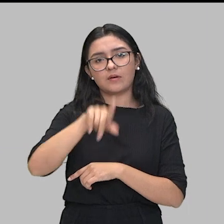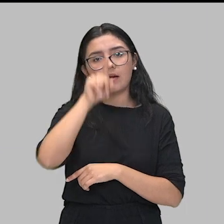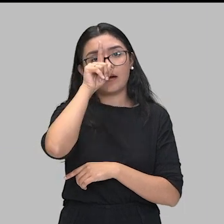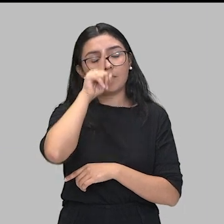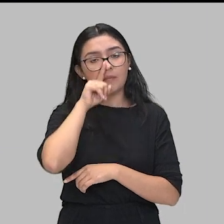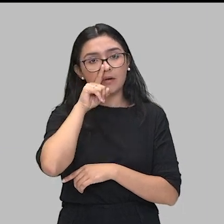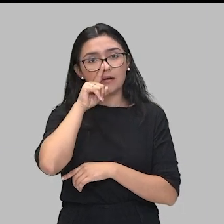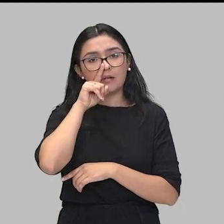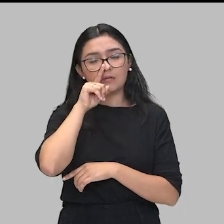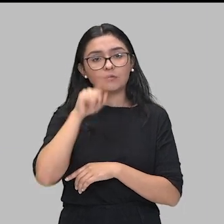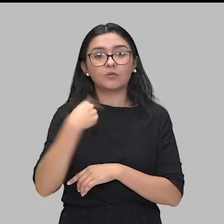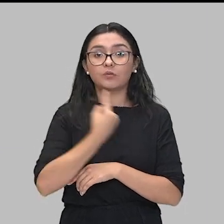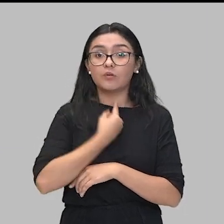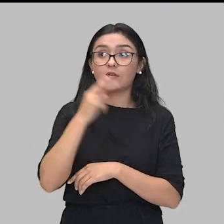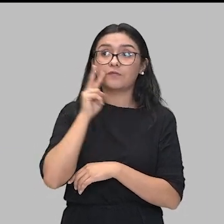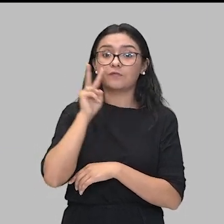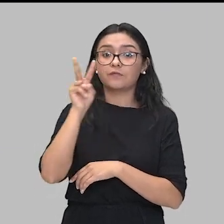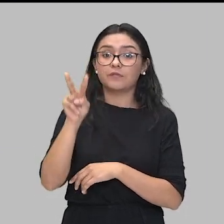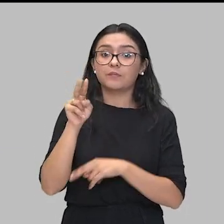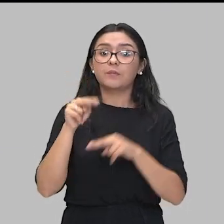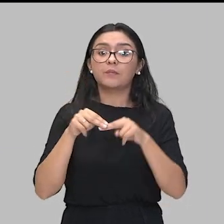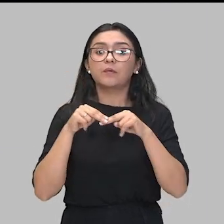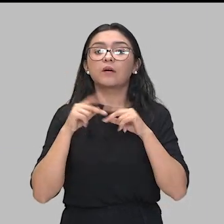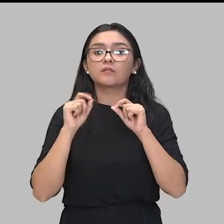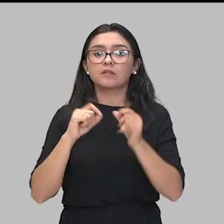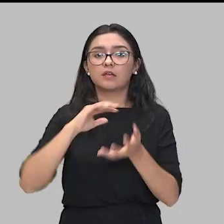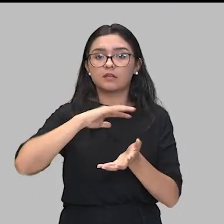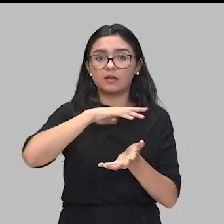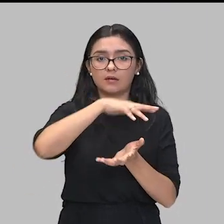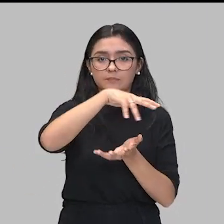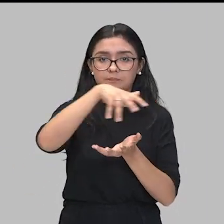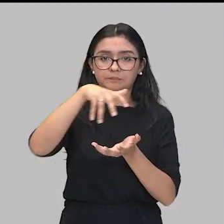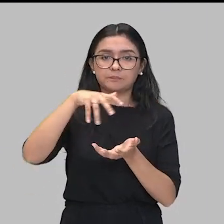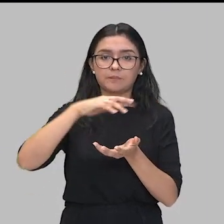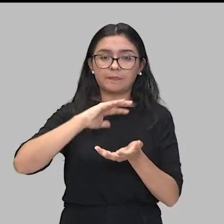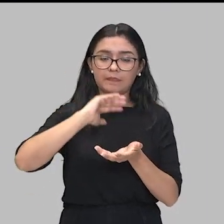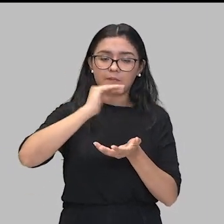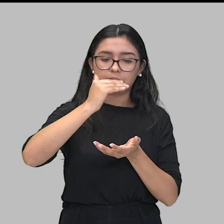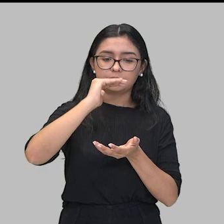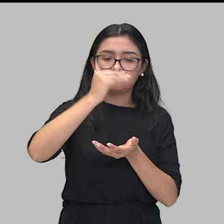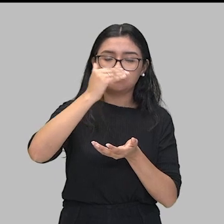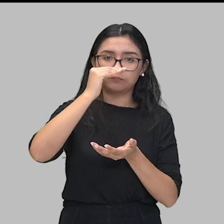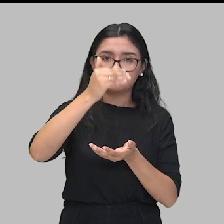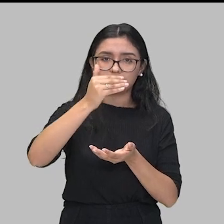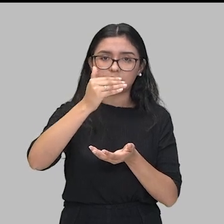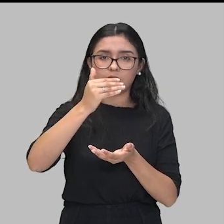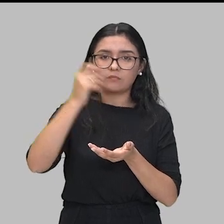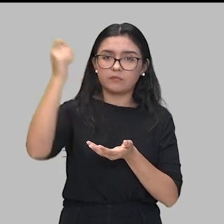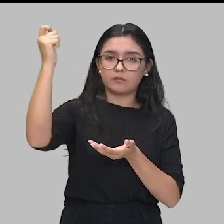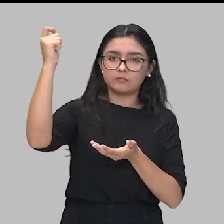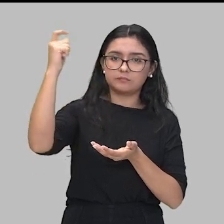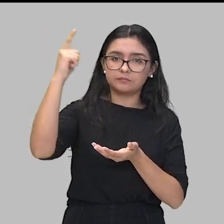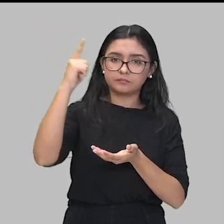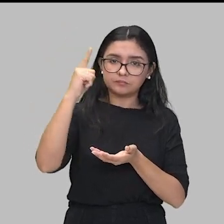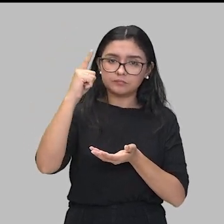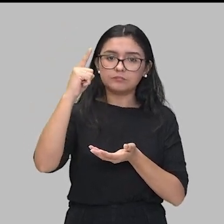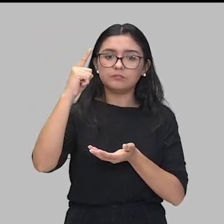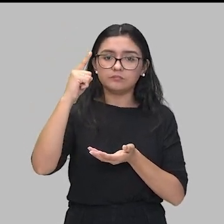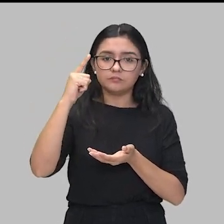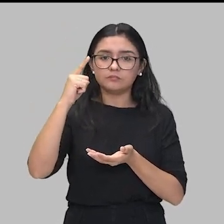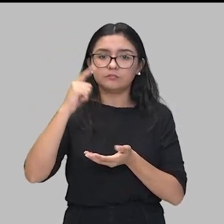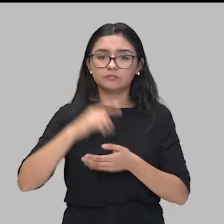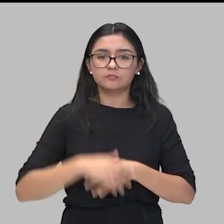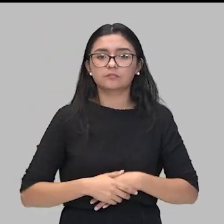aparecendo amarelado por conta da atmosfera. E quanto mais a atmosfera vai chegando,